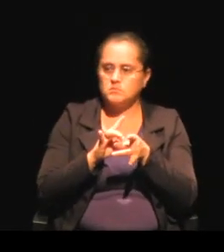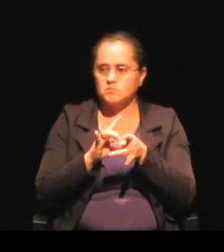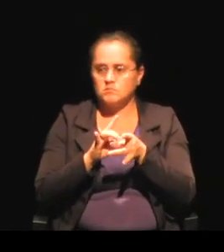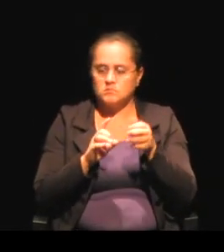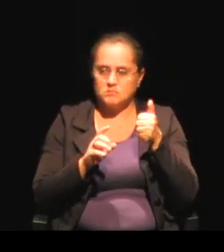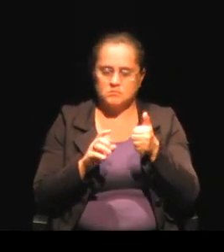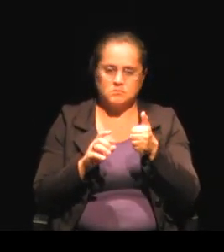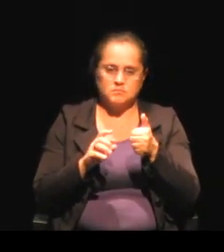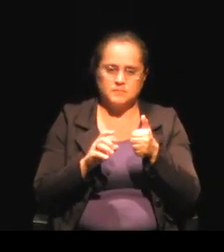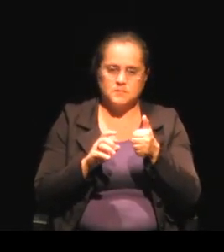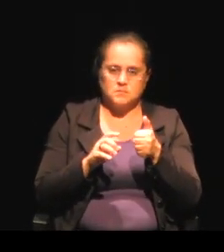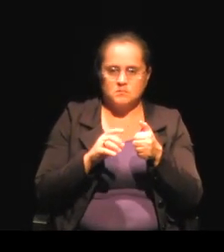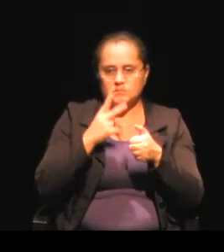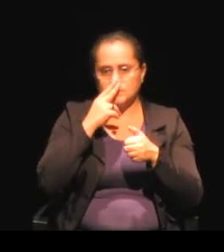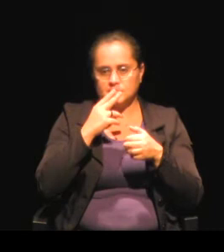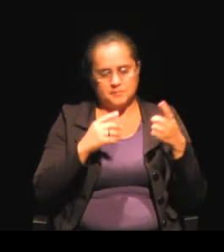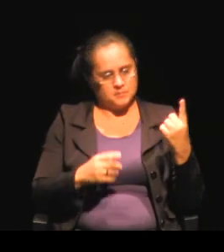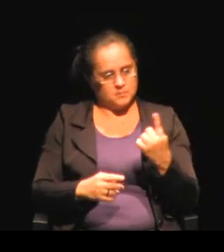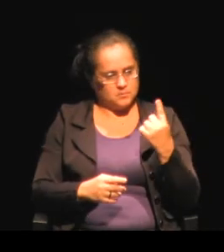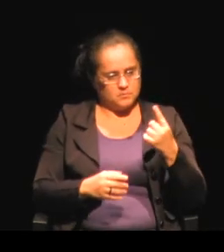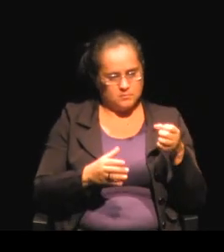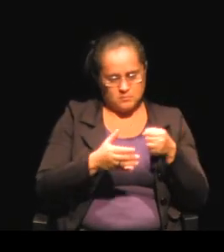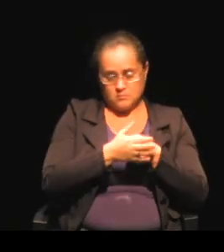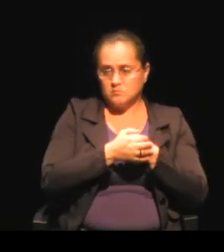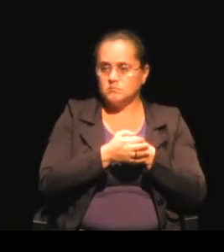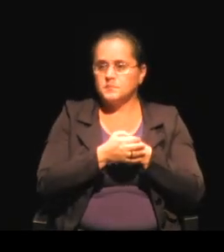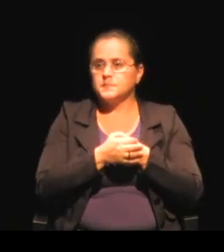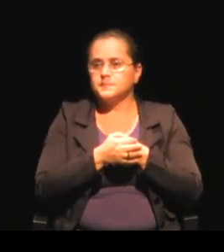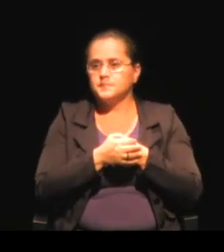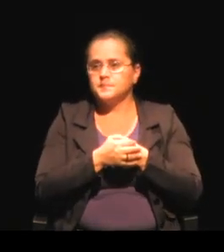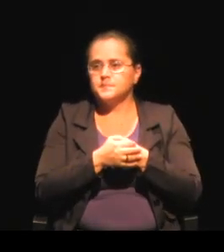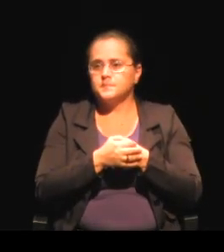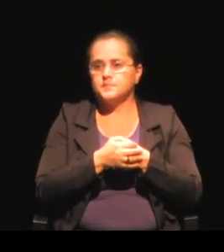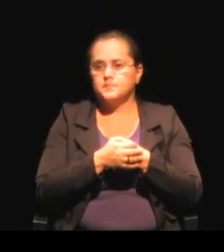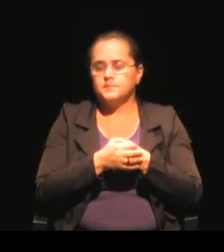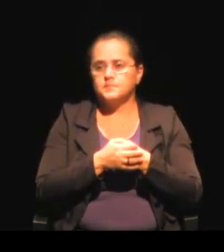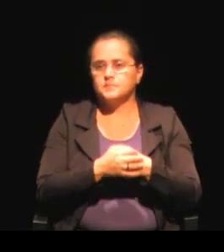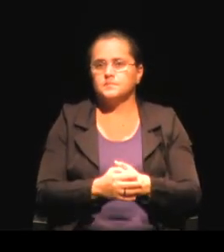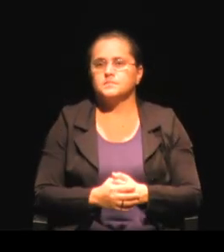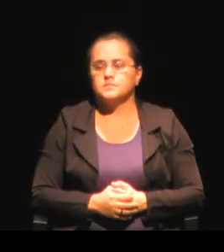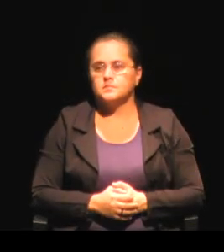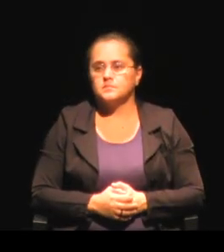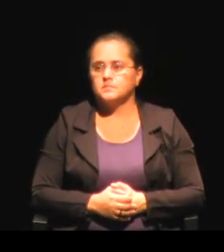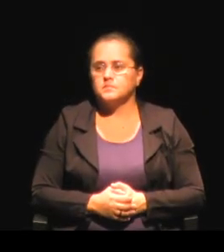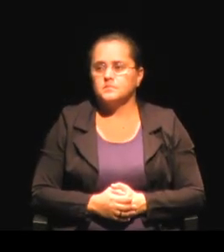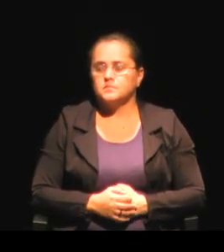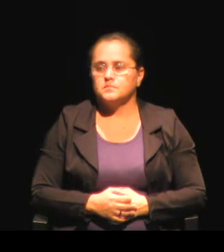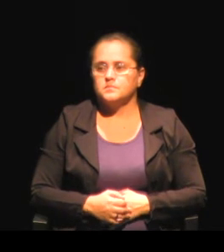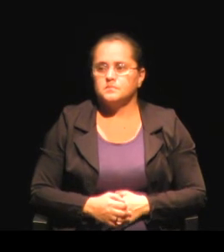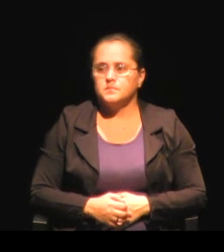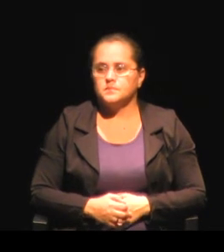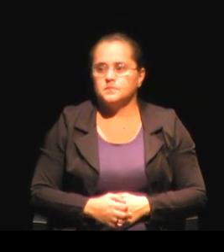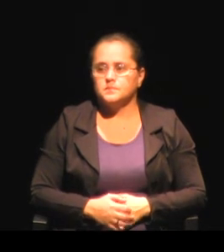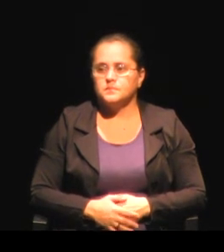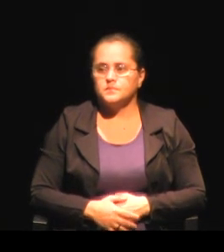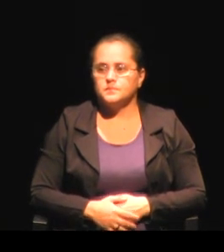burguesia cafeeira, e os pianos, essa parte do hotel virou o showroom dos pianos, e aí tinha curso de piano, e